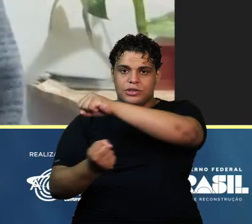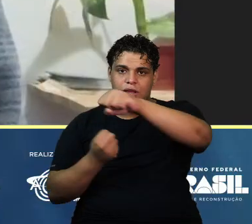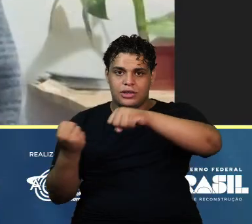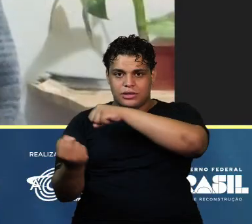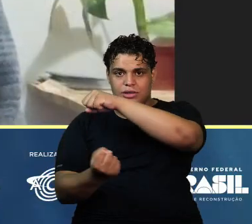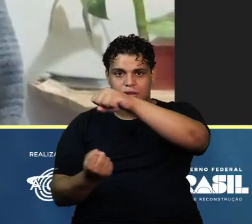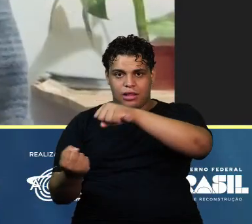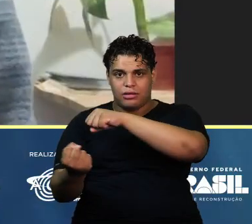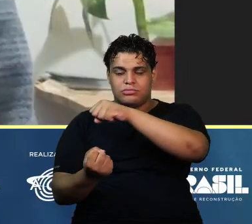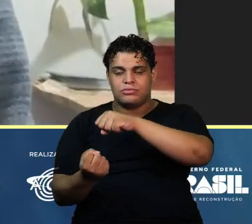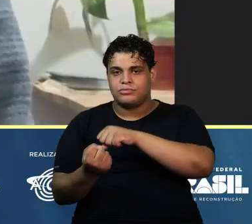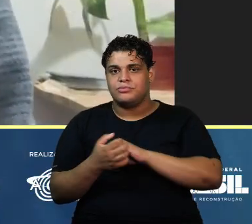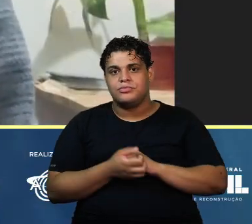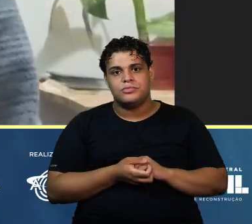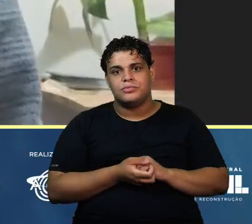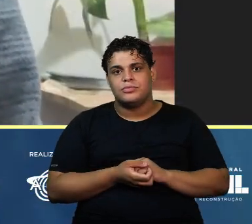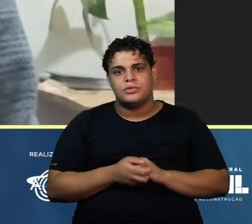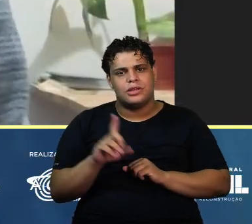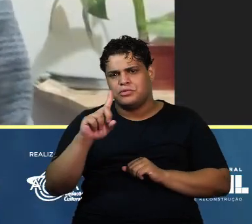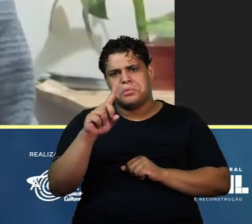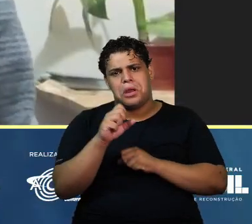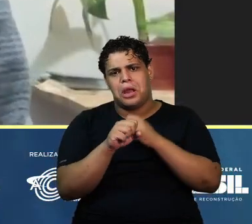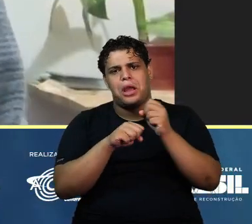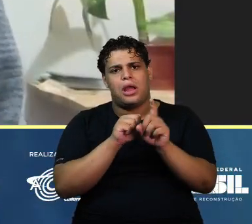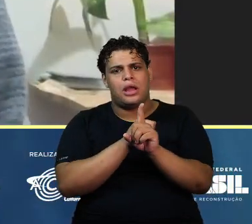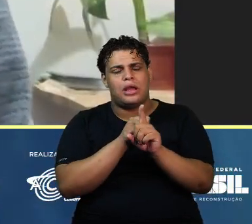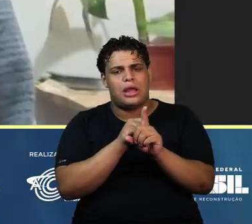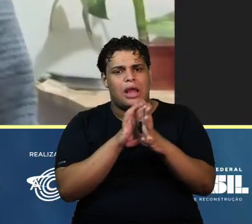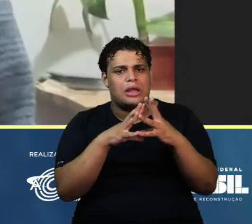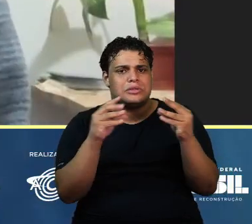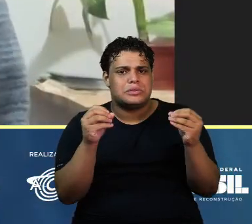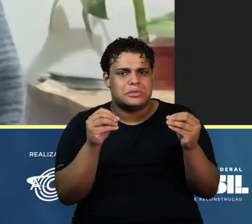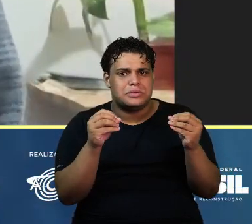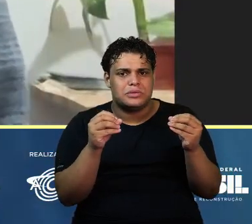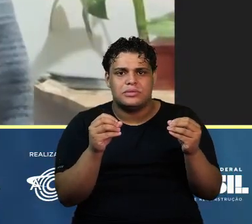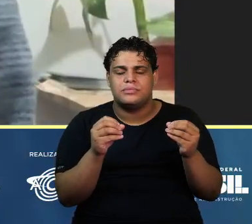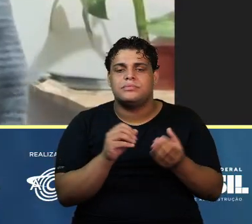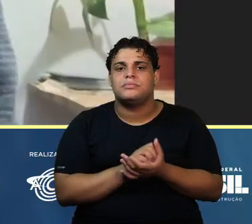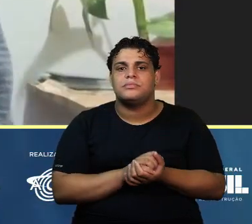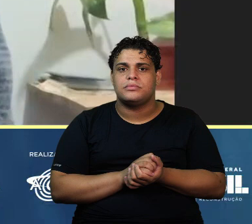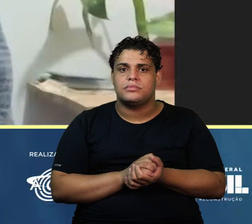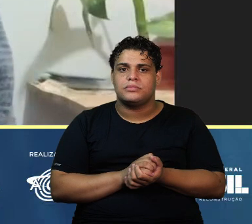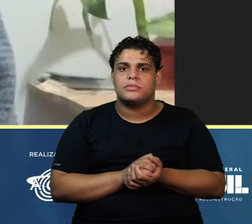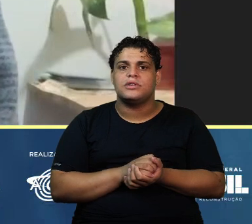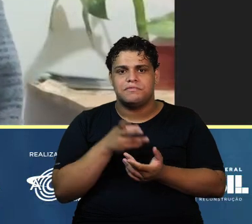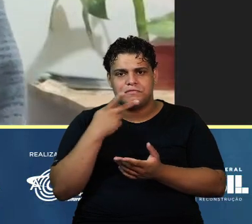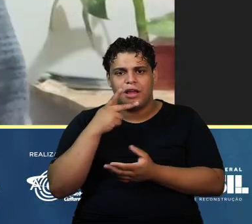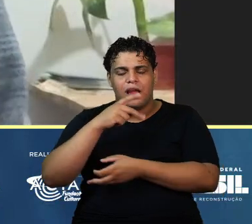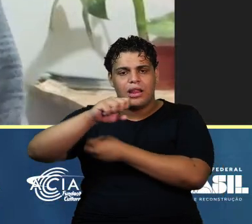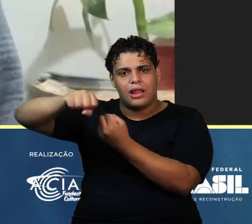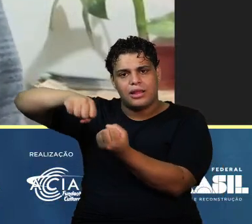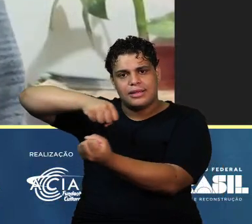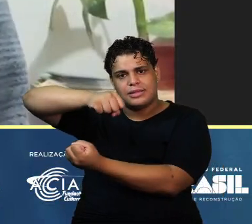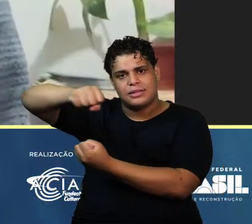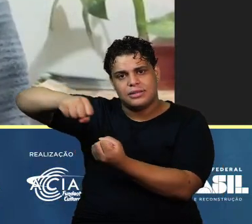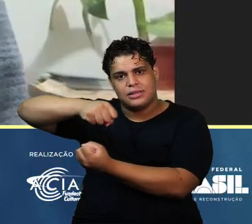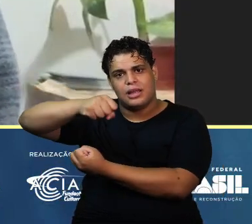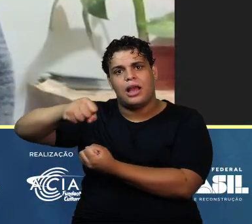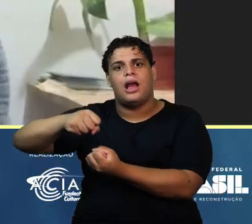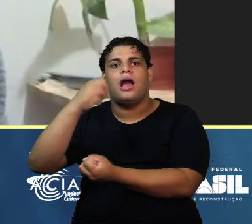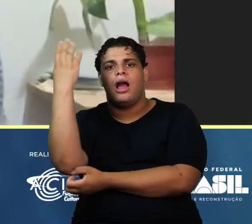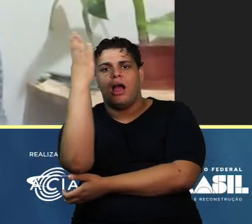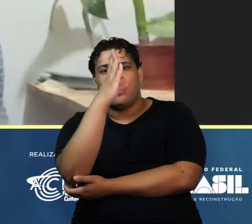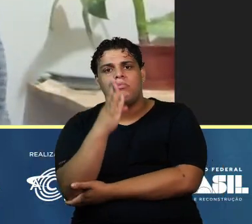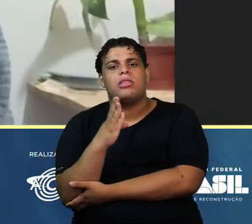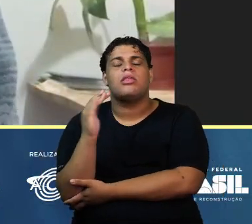também, né? Eu acho que é importante dizer isso aqui. Muito se fala sobre reciclagem no Brasil, da importância